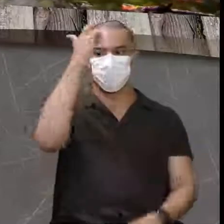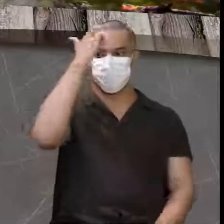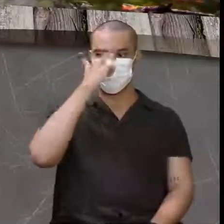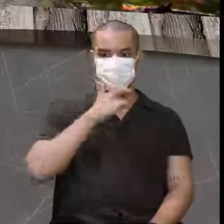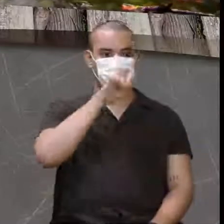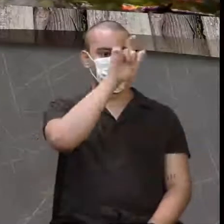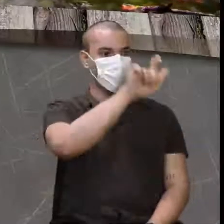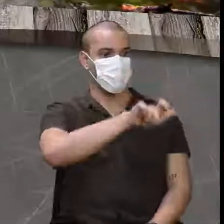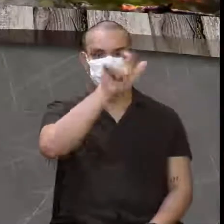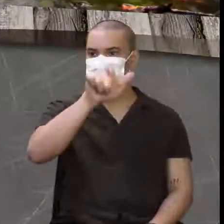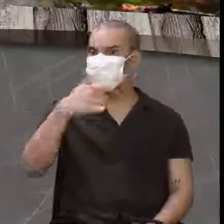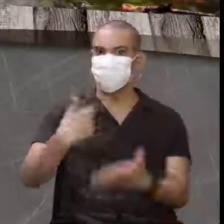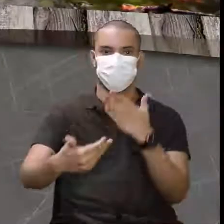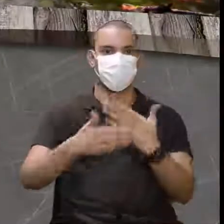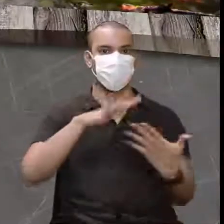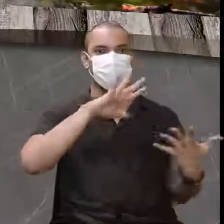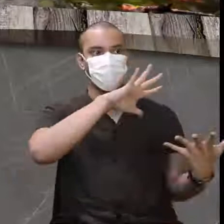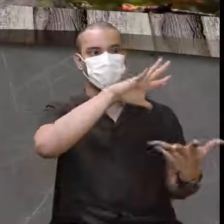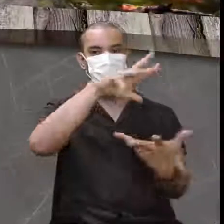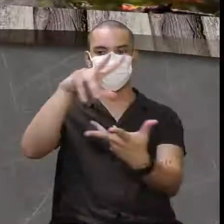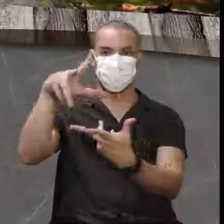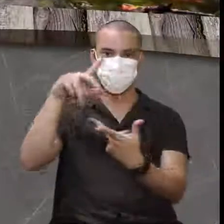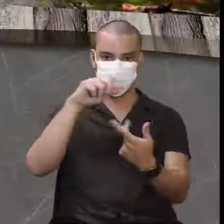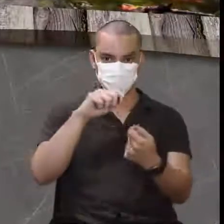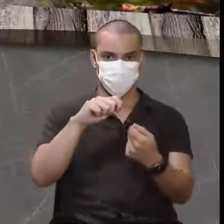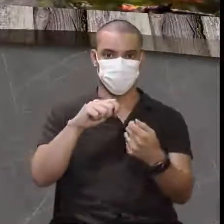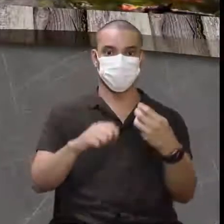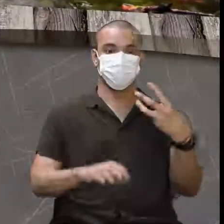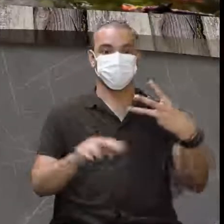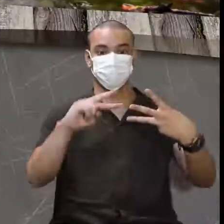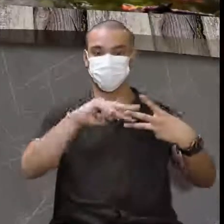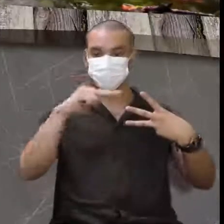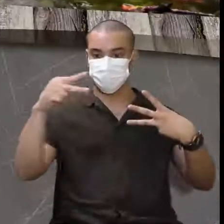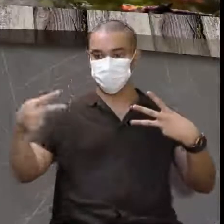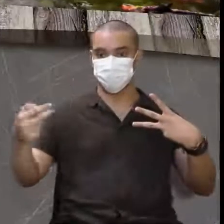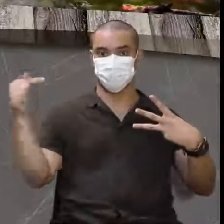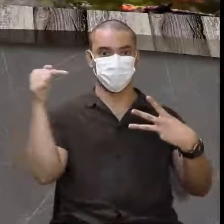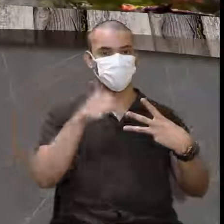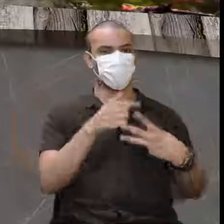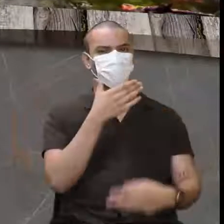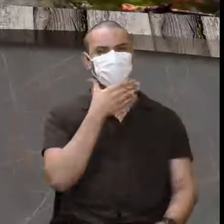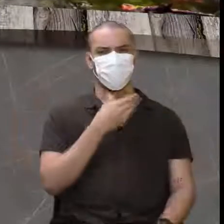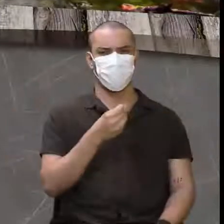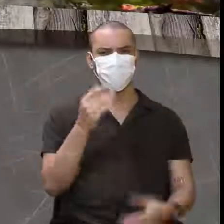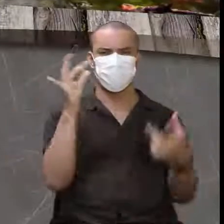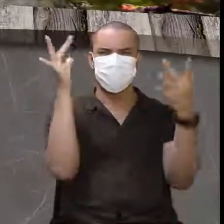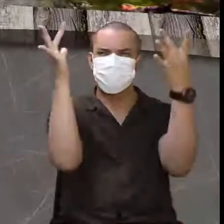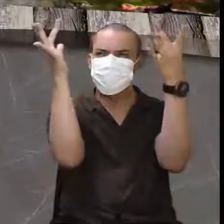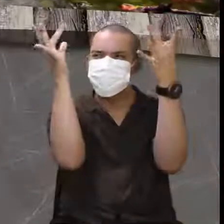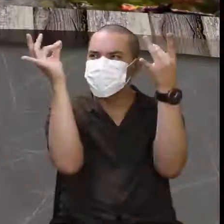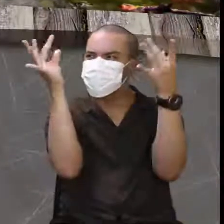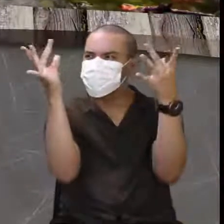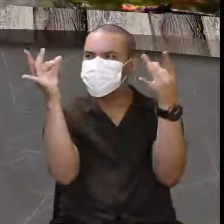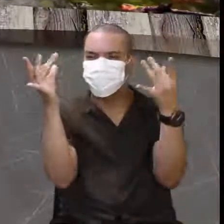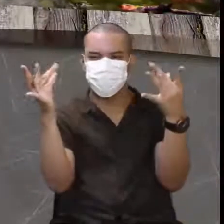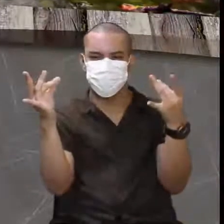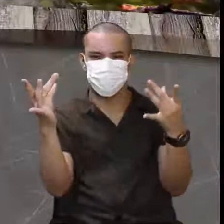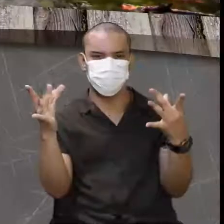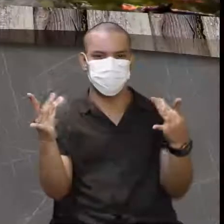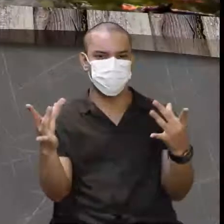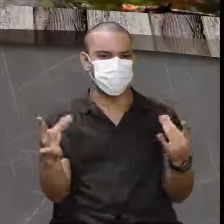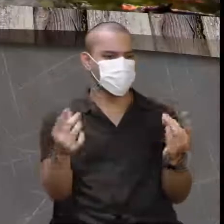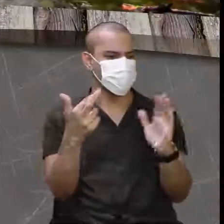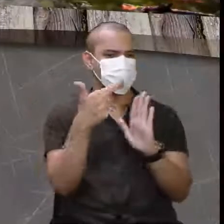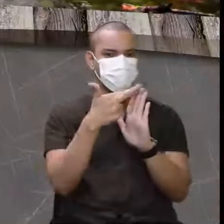qualquer parte do mundo. Mendel era um carinha muito minucioso, criterioso, como ele